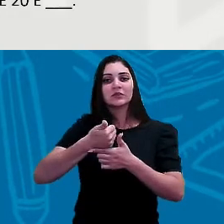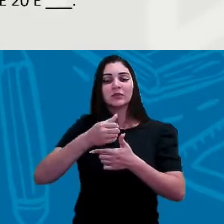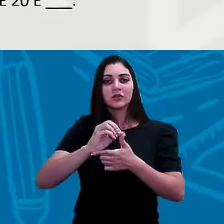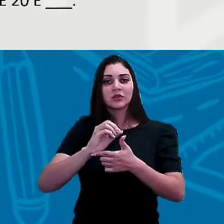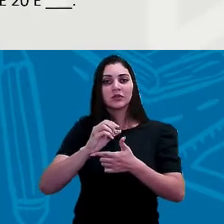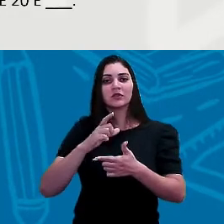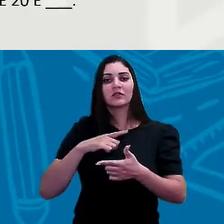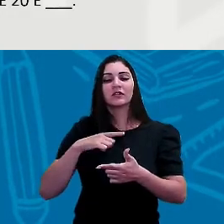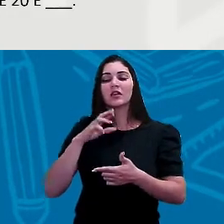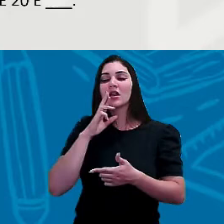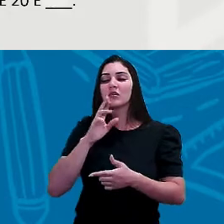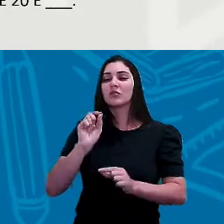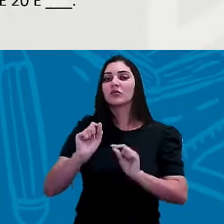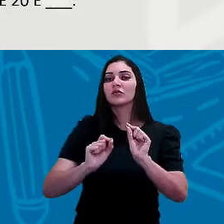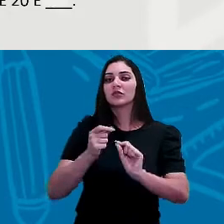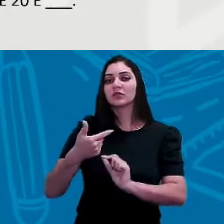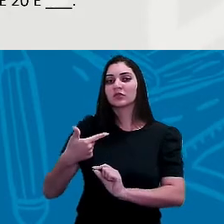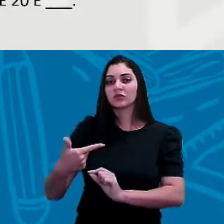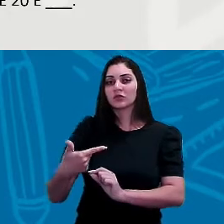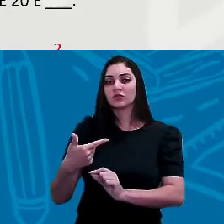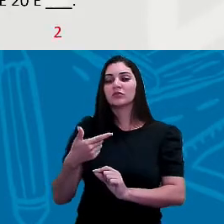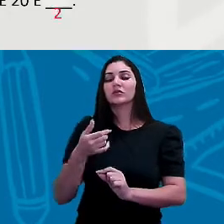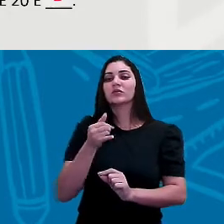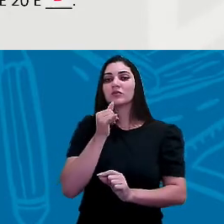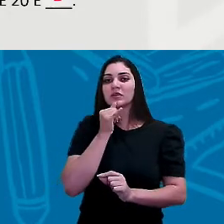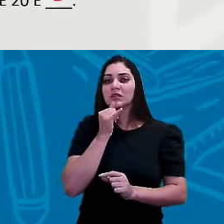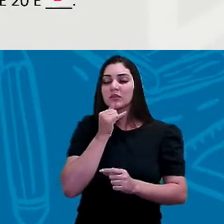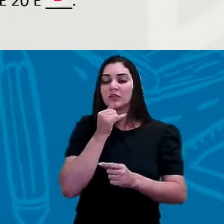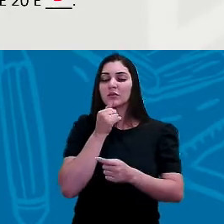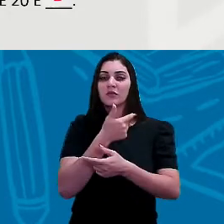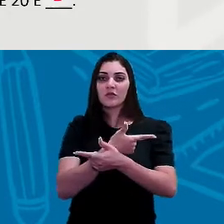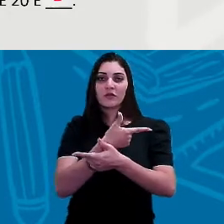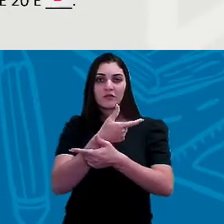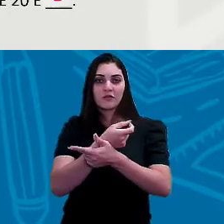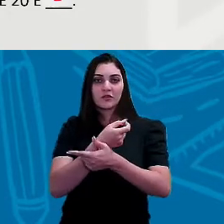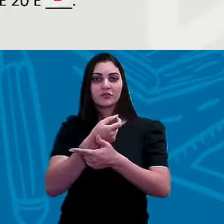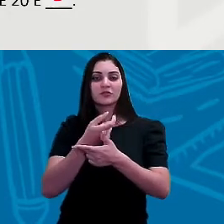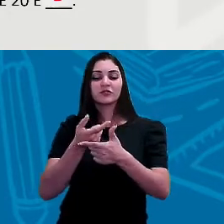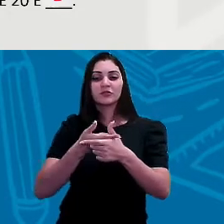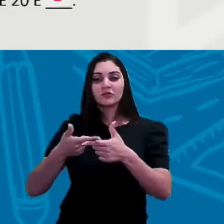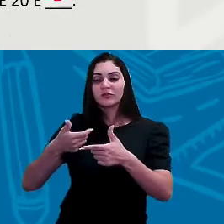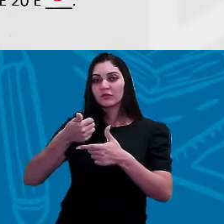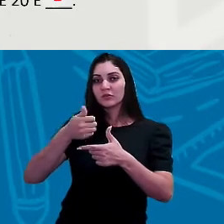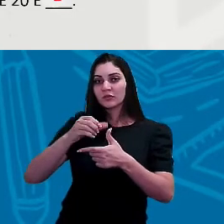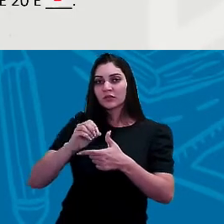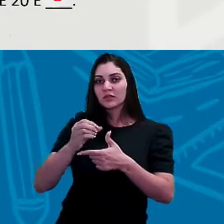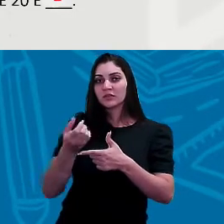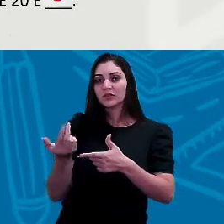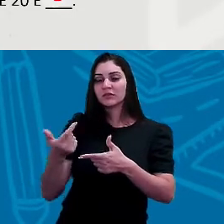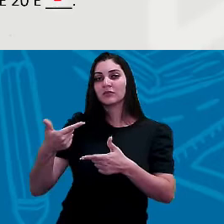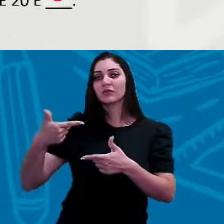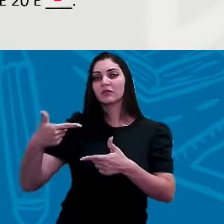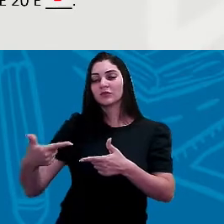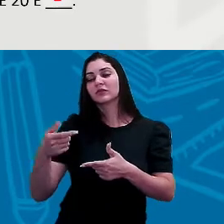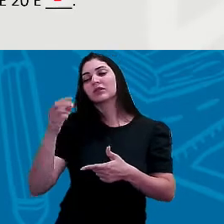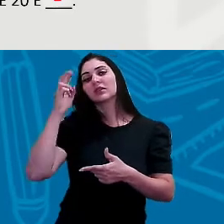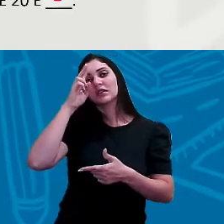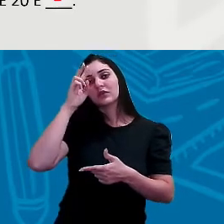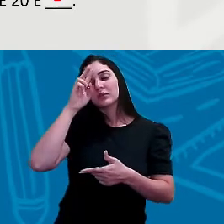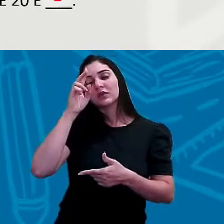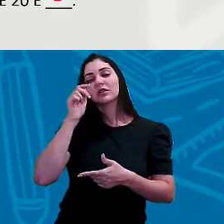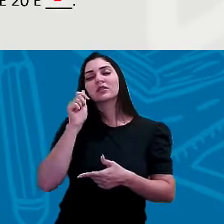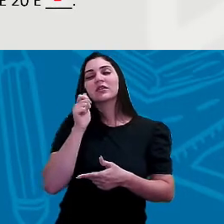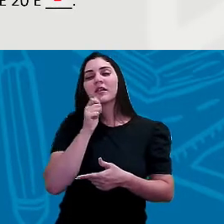dar 2. Então, a 10ª parte de 20 é 2, tá certo? Lembrando que quem ainda não